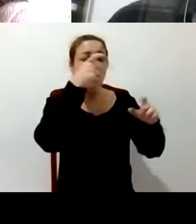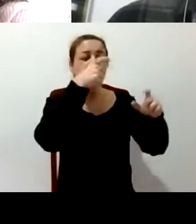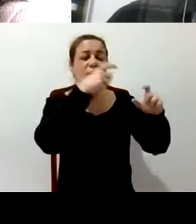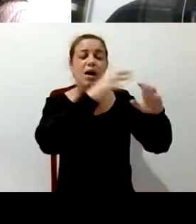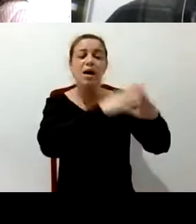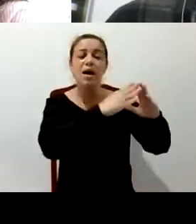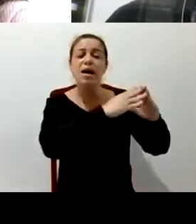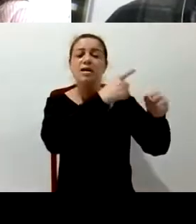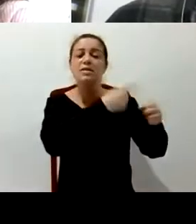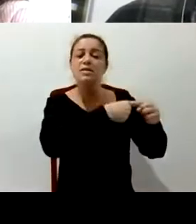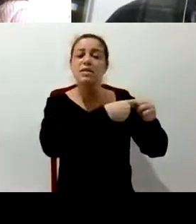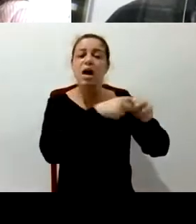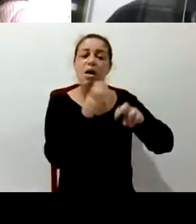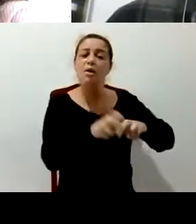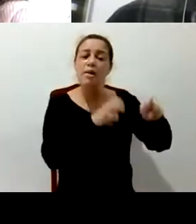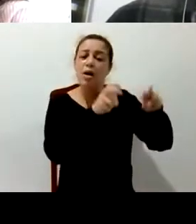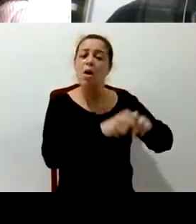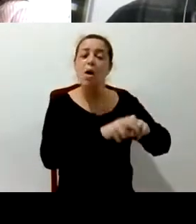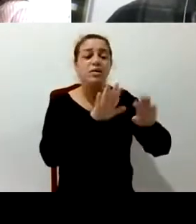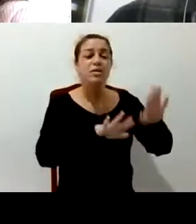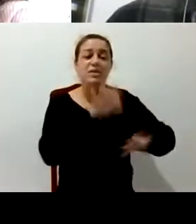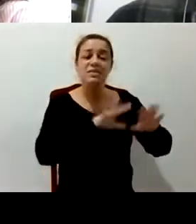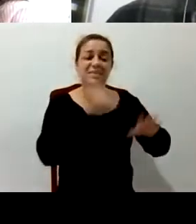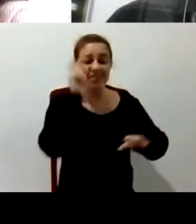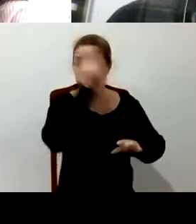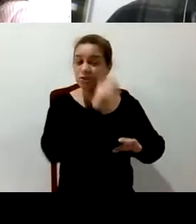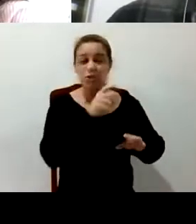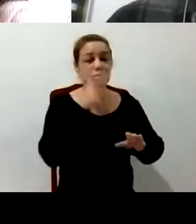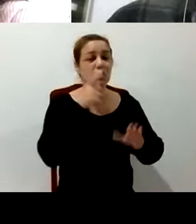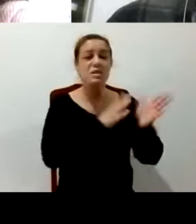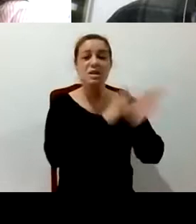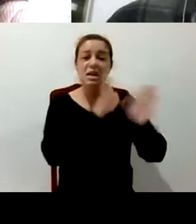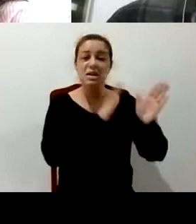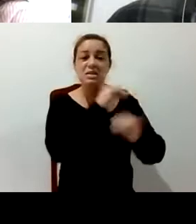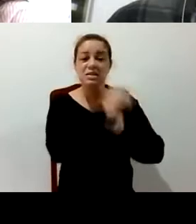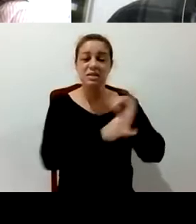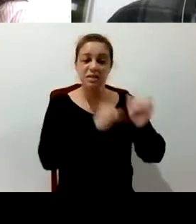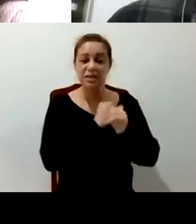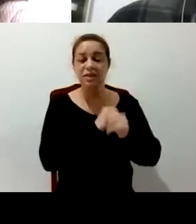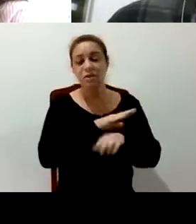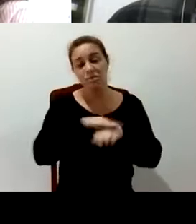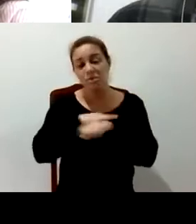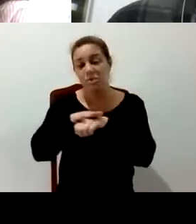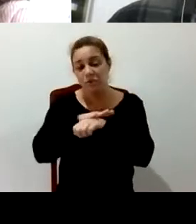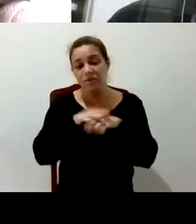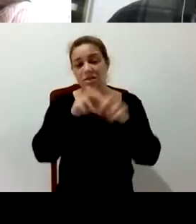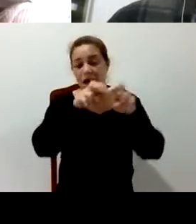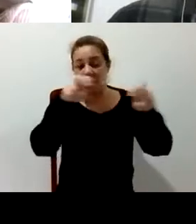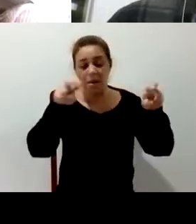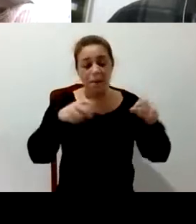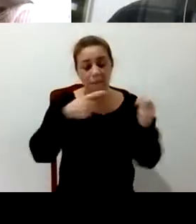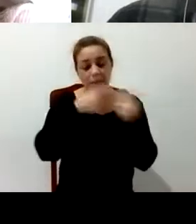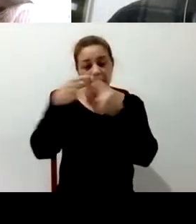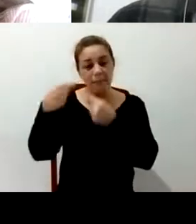vezes. Então, a gente vai conversando aqui, né? Meio que encerrando essa roda para ver se ele chega, né? Eu dei